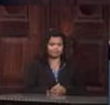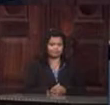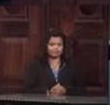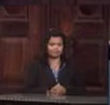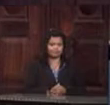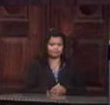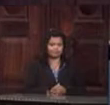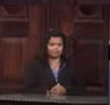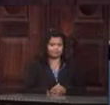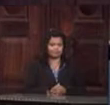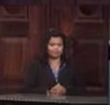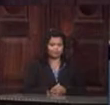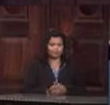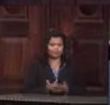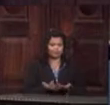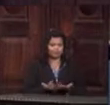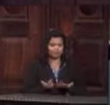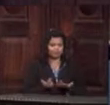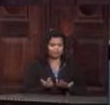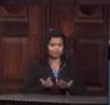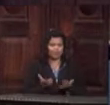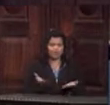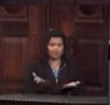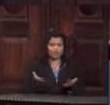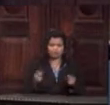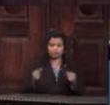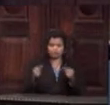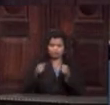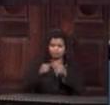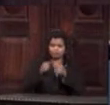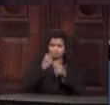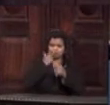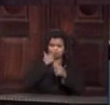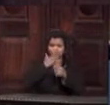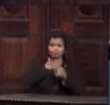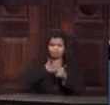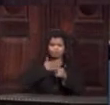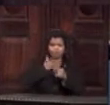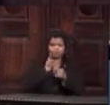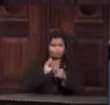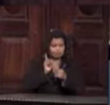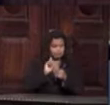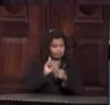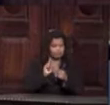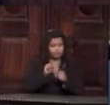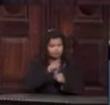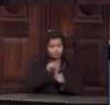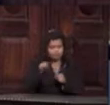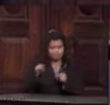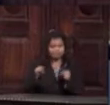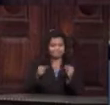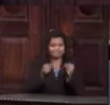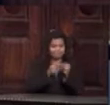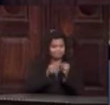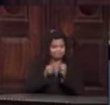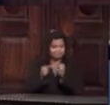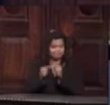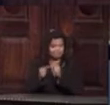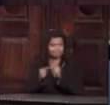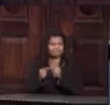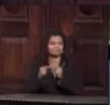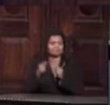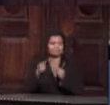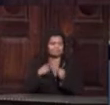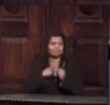não é coincidência aliás é só um elemento que corrobora esta ideia que o golpe de estado em curso no brasil tem como